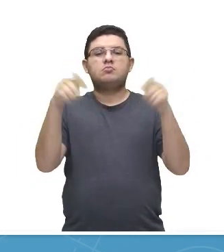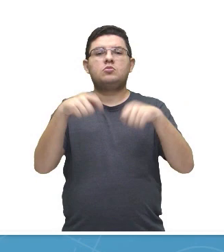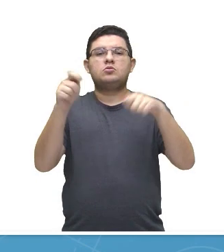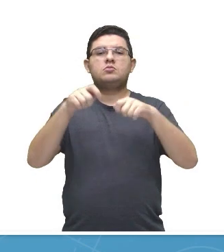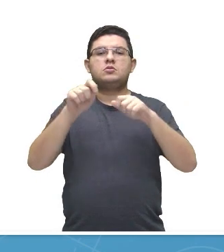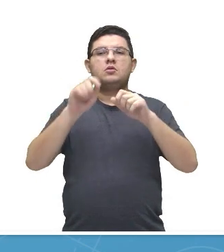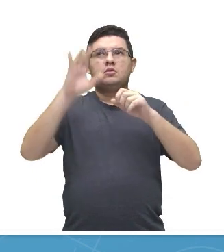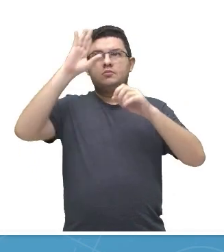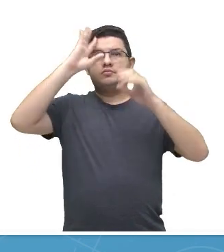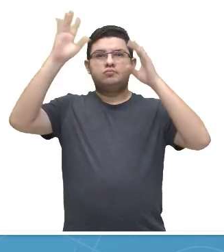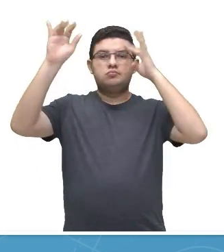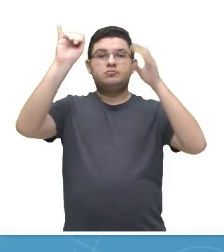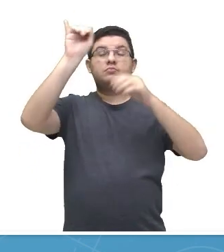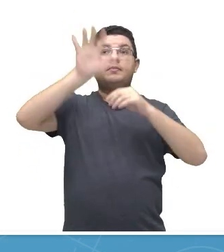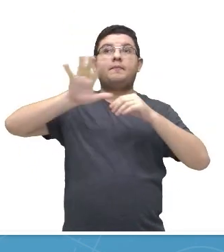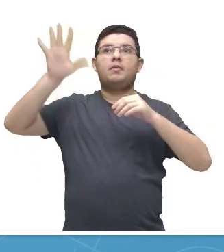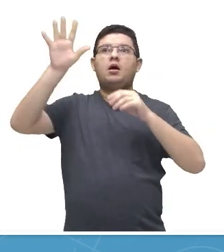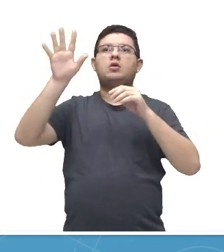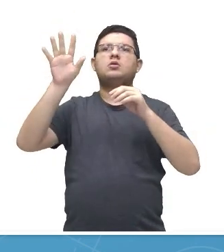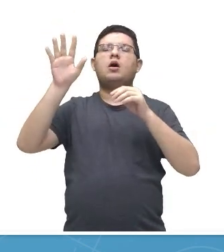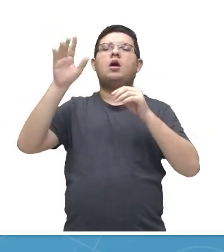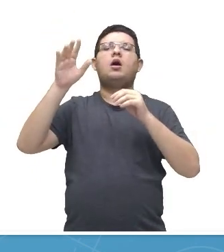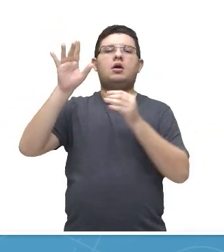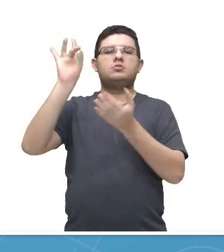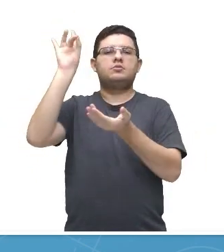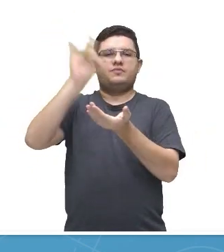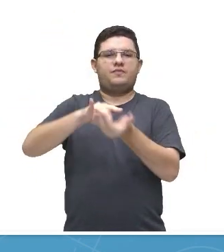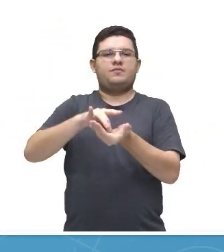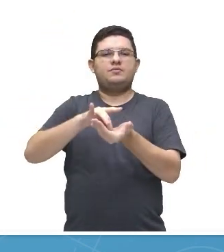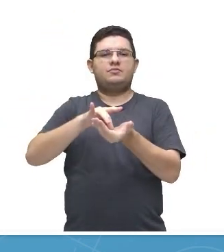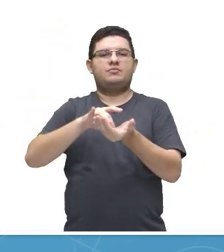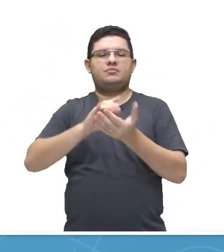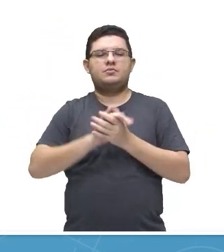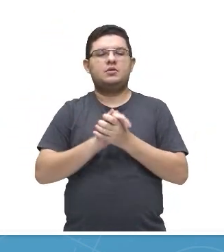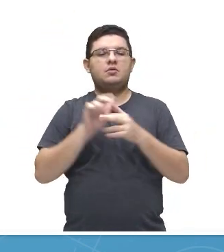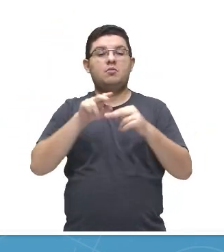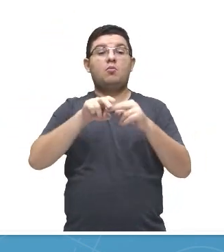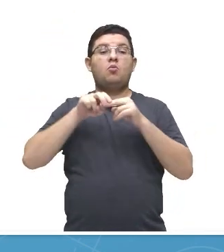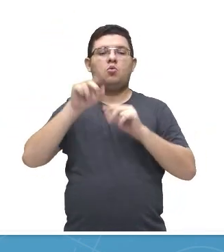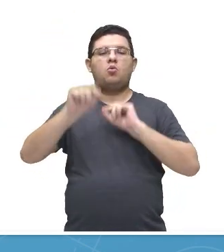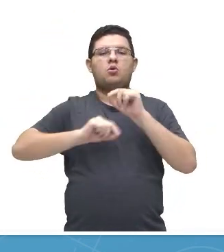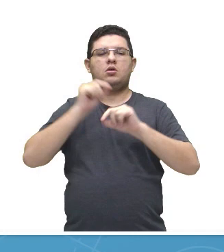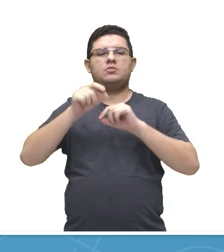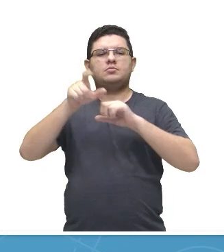concreta. Professora, eu não estou entendendo isso. Então, o que é mesmo substantivo concreto? E